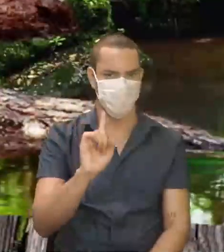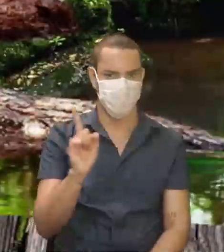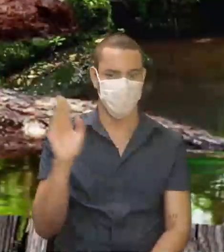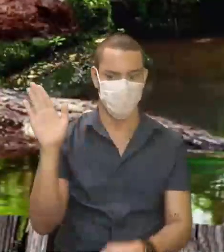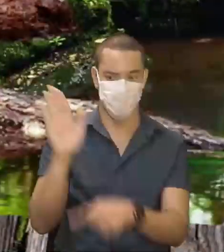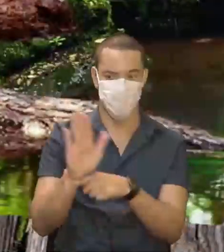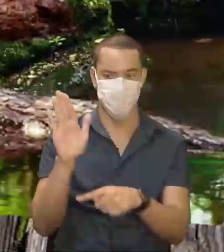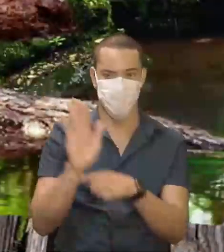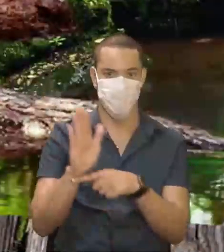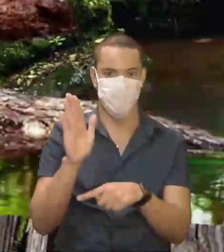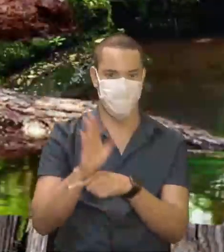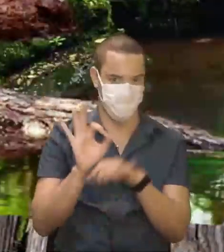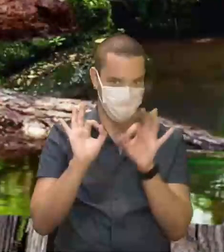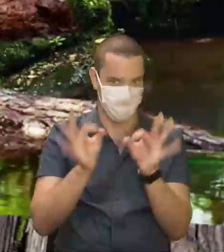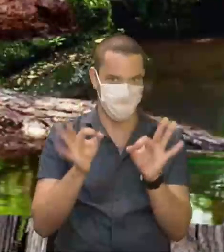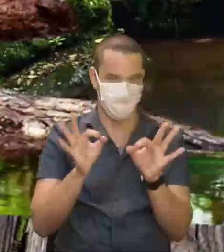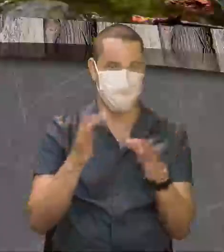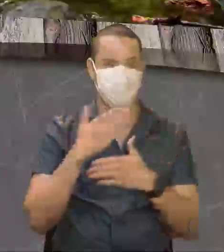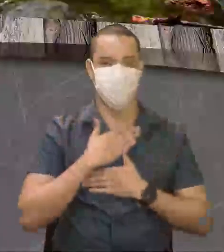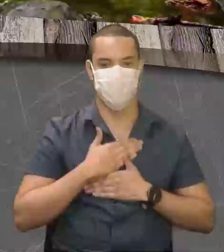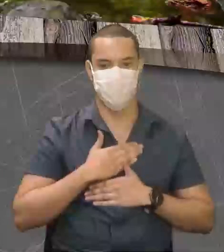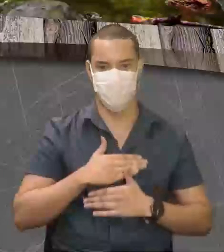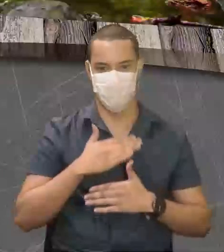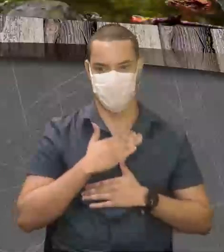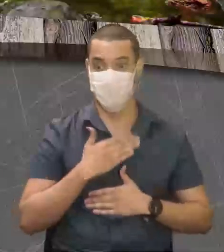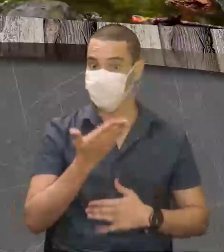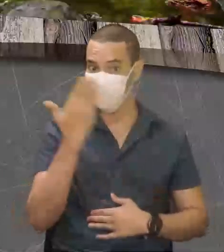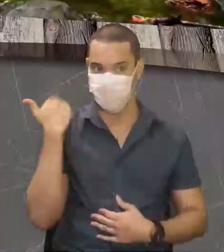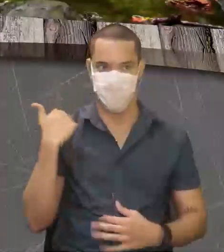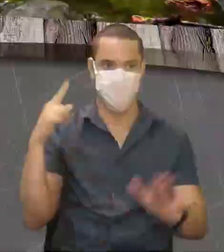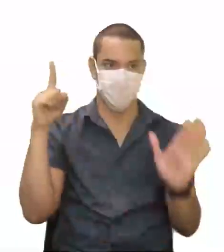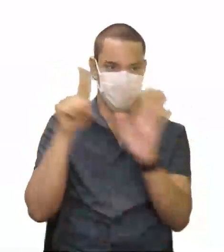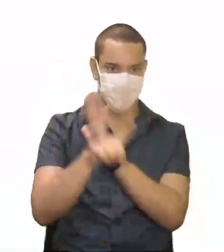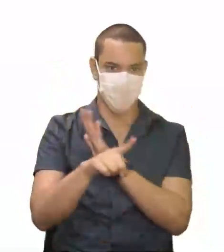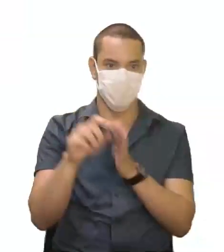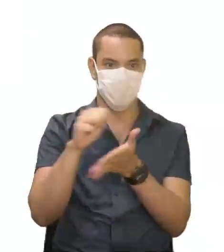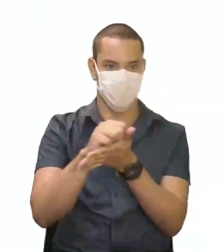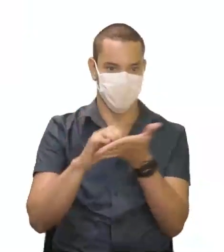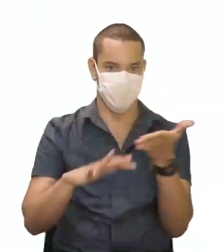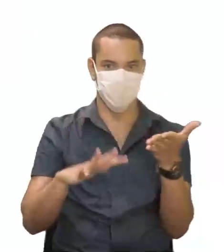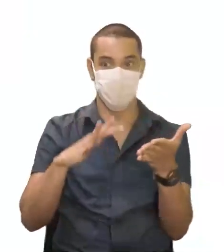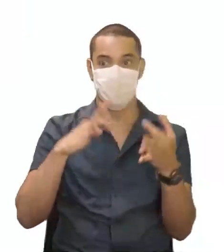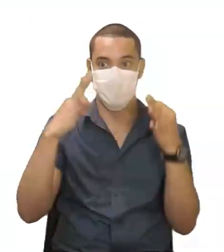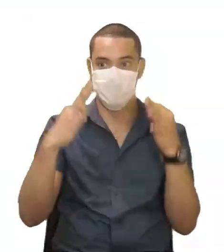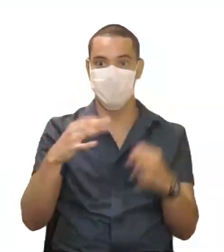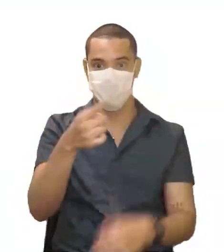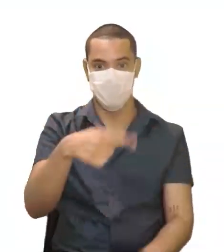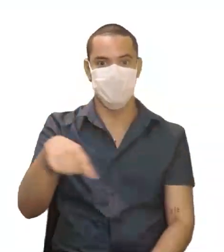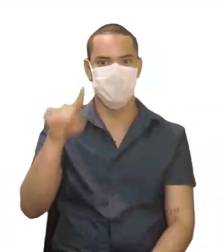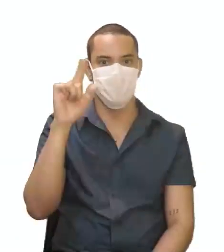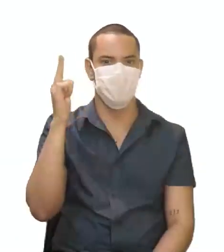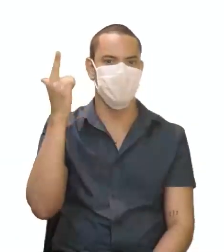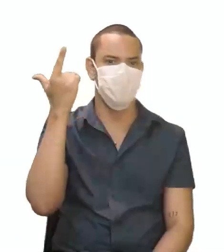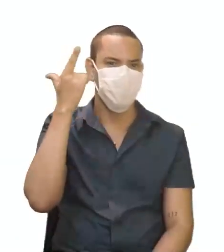bom? Vamos ficar tranquilos? Vamos lá para nossa questãozinha, para nossa atividade. Tenho certeza que você já conseguiu